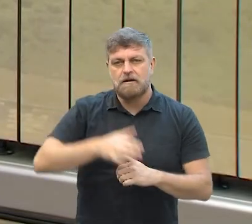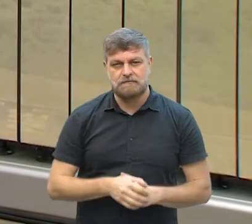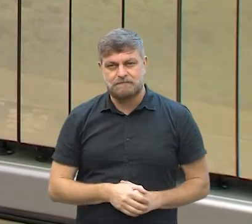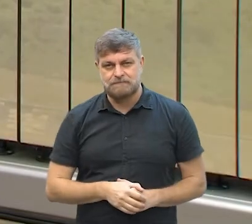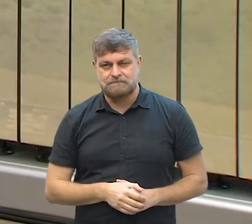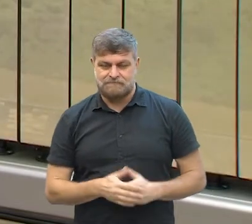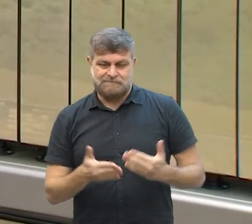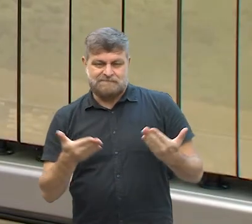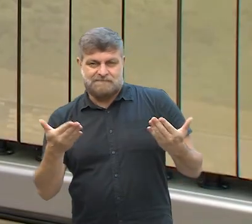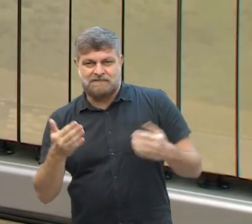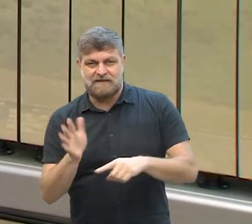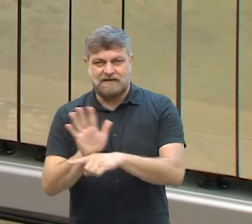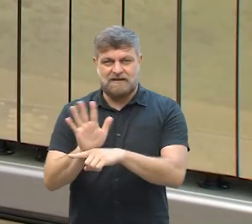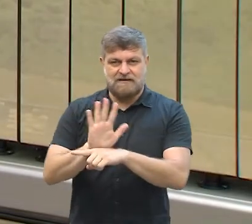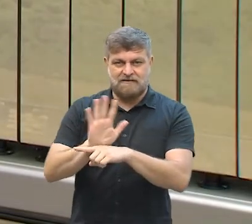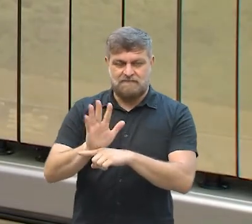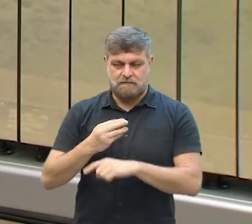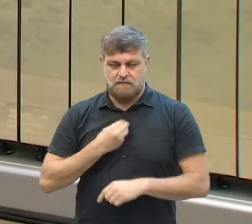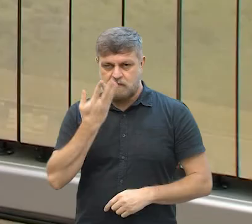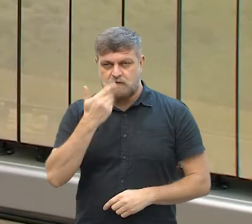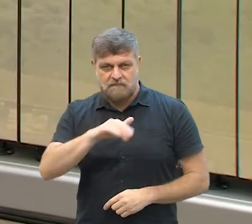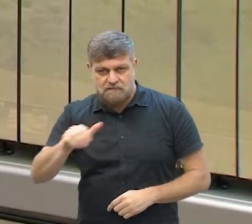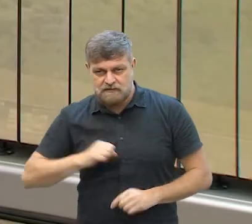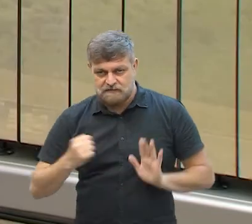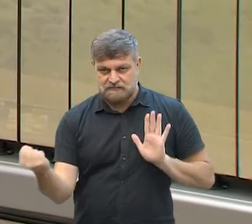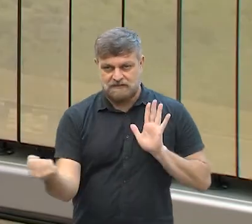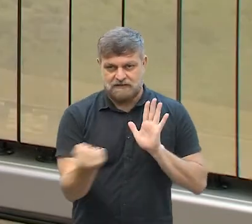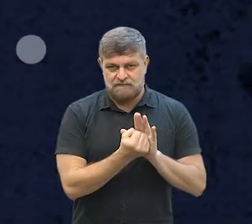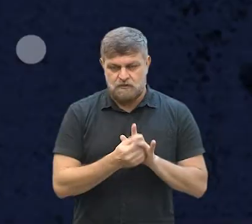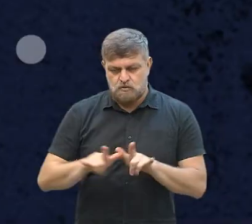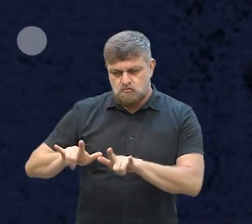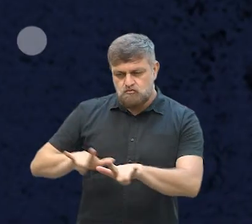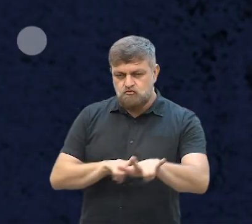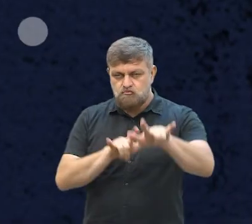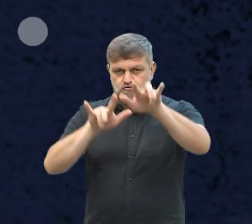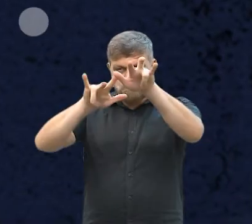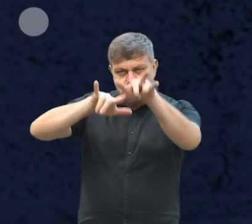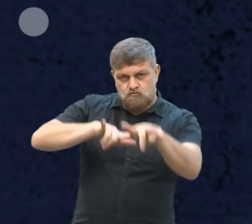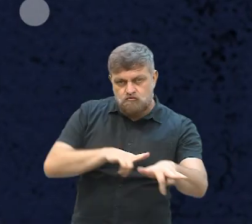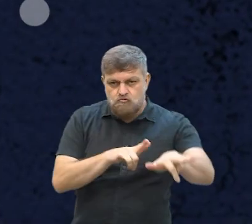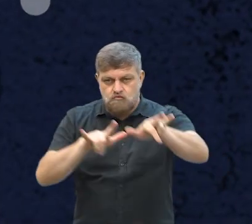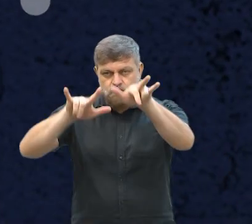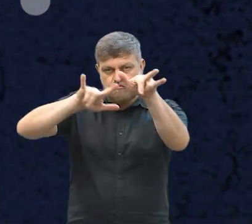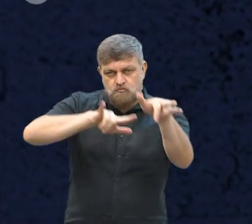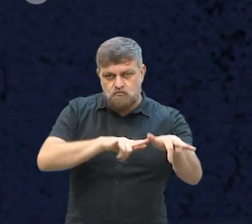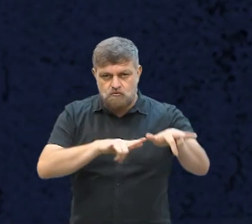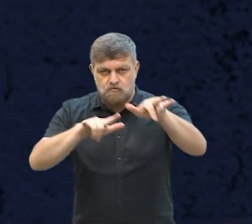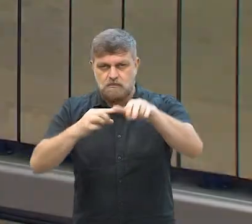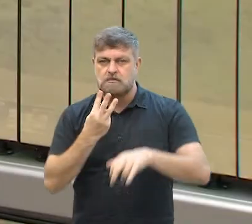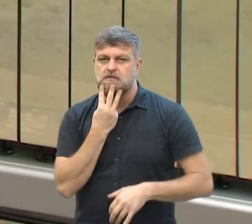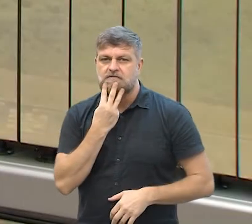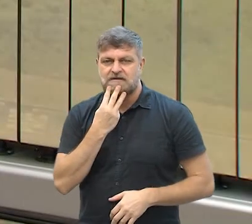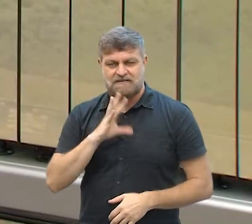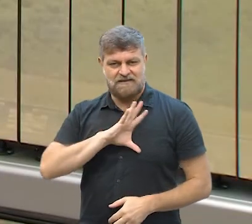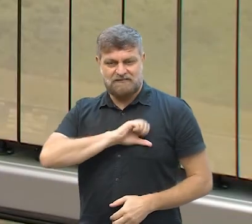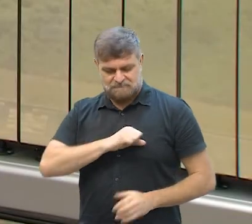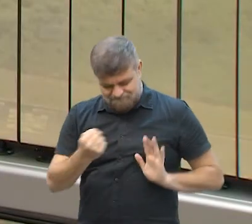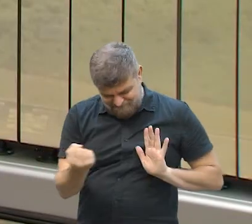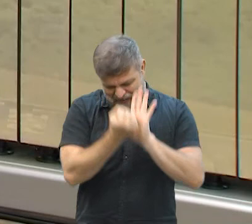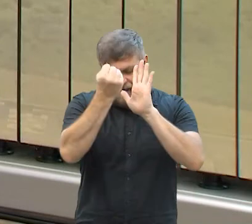já assistiu? É um filme que me marcou também na infância, né? Star Wars, né? Foi um filme que eu gostei muito, ele foi muito marcante